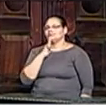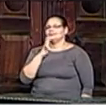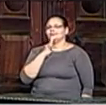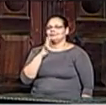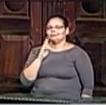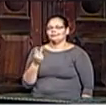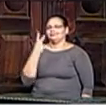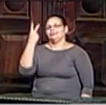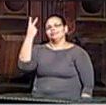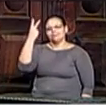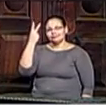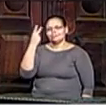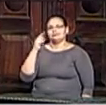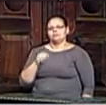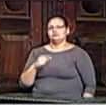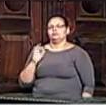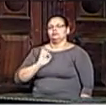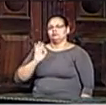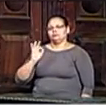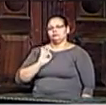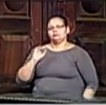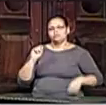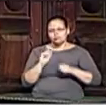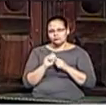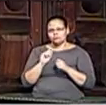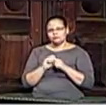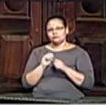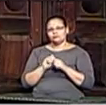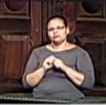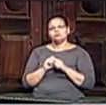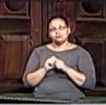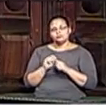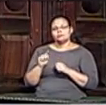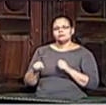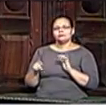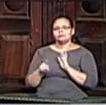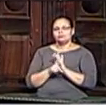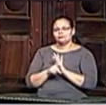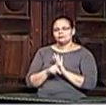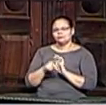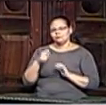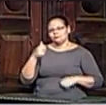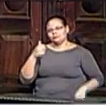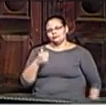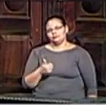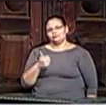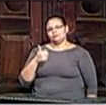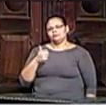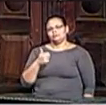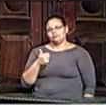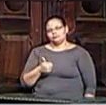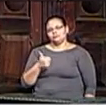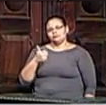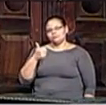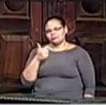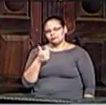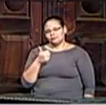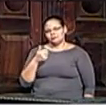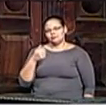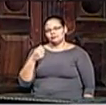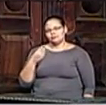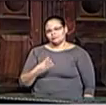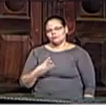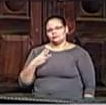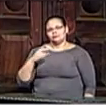reconhecimento e o valor dos policiais que fazem parte do 31º Batalhão, que atende a Barra,